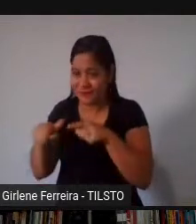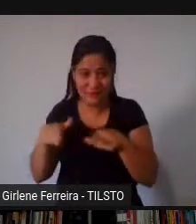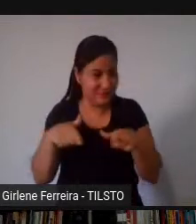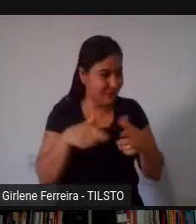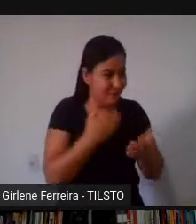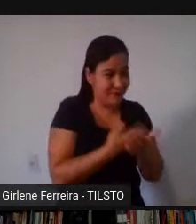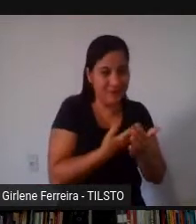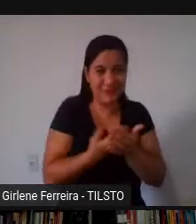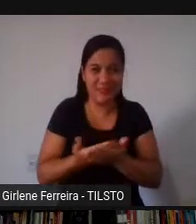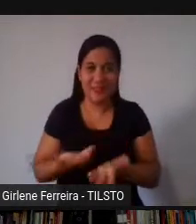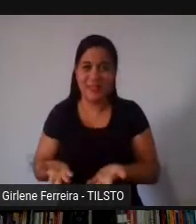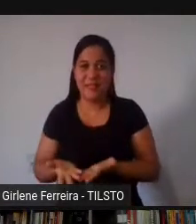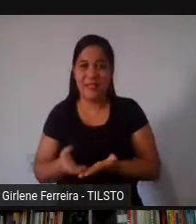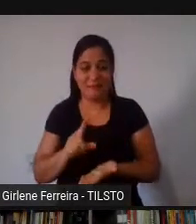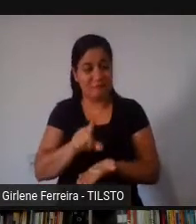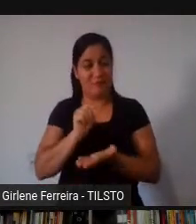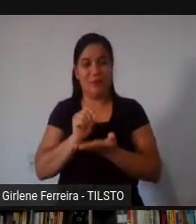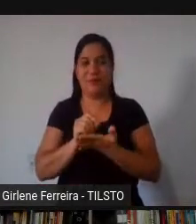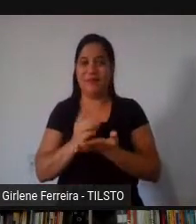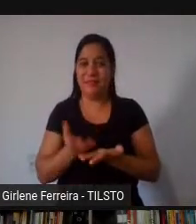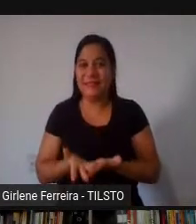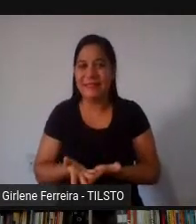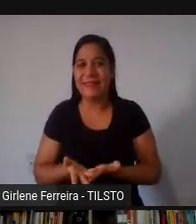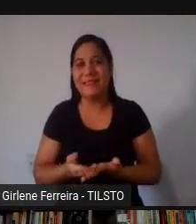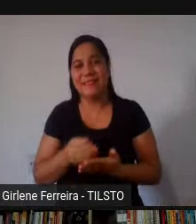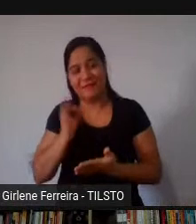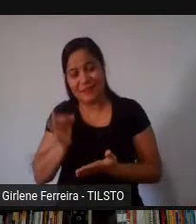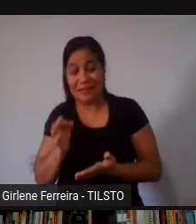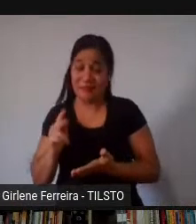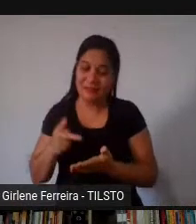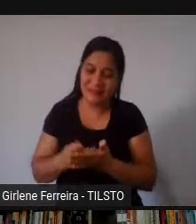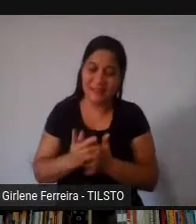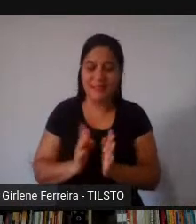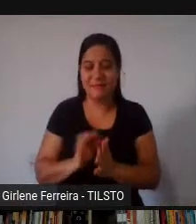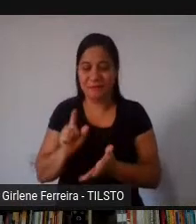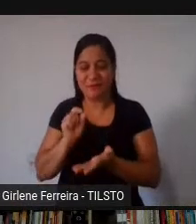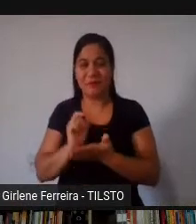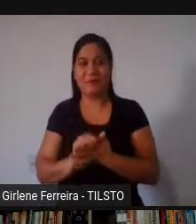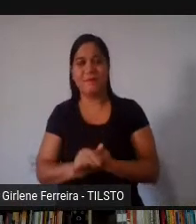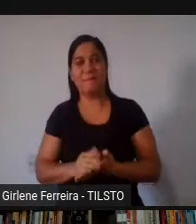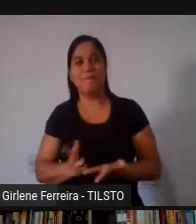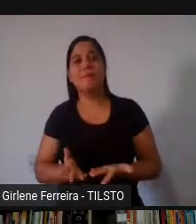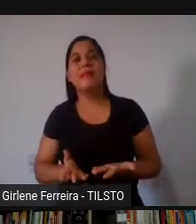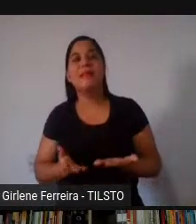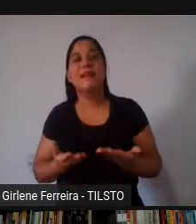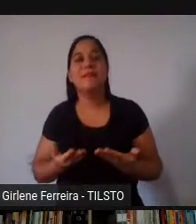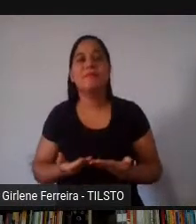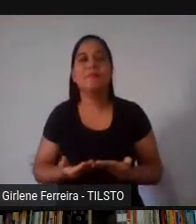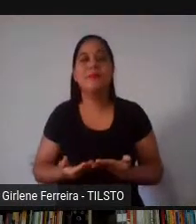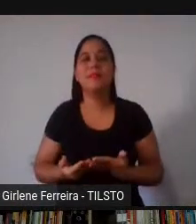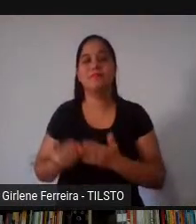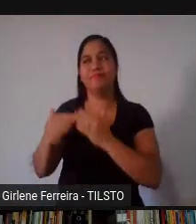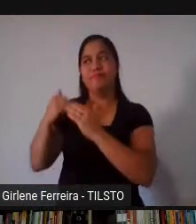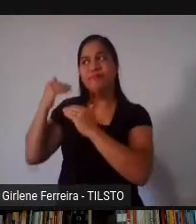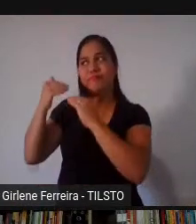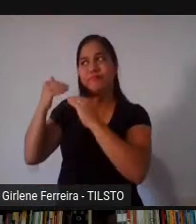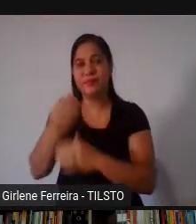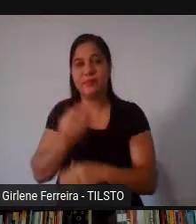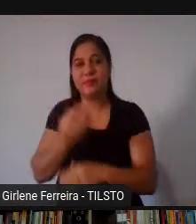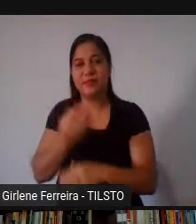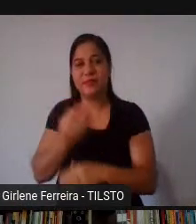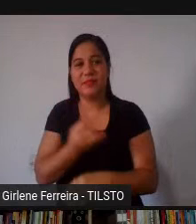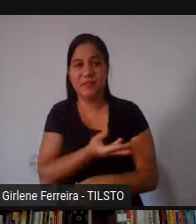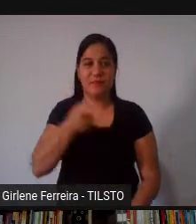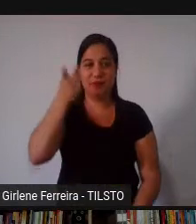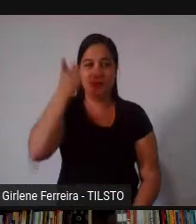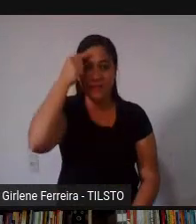que natural. Mas, de fato, por um grande período da minha vida acadêmica, eu achei que eu